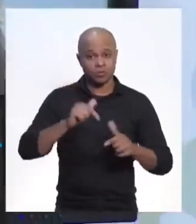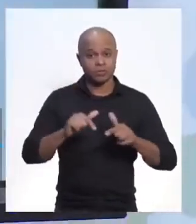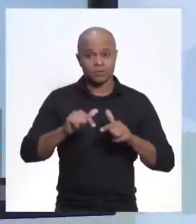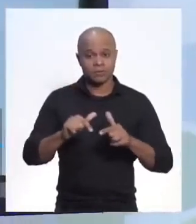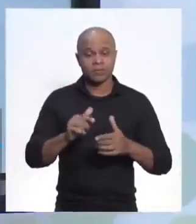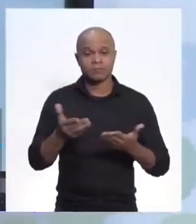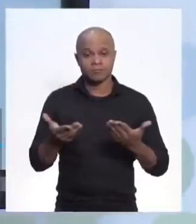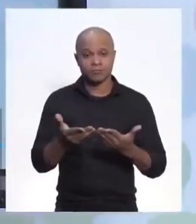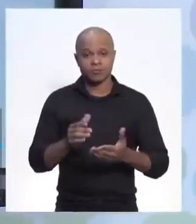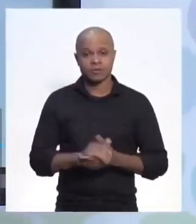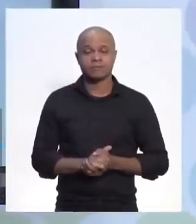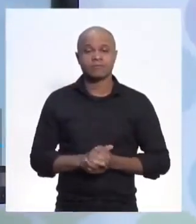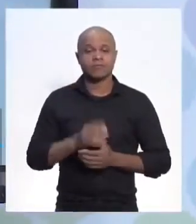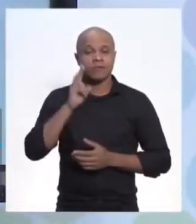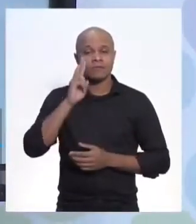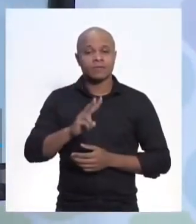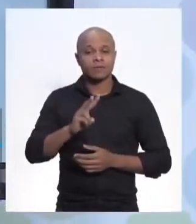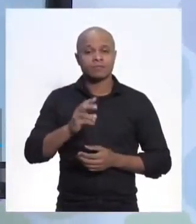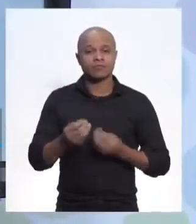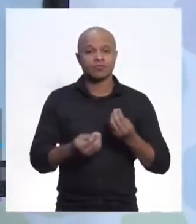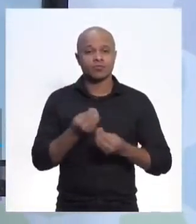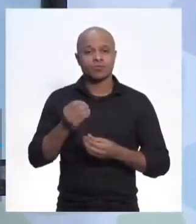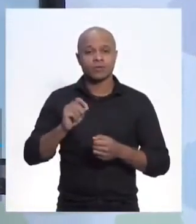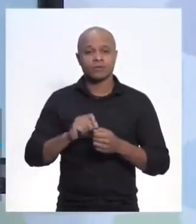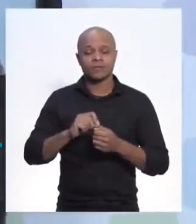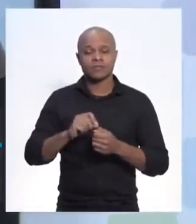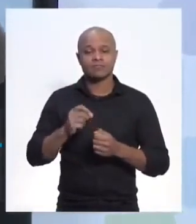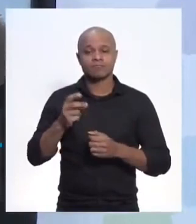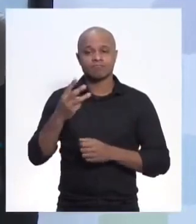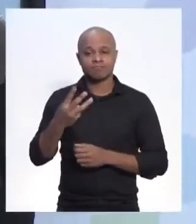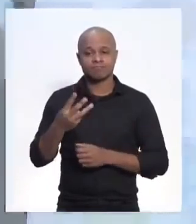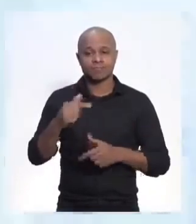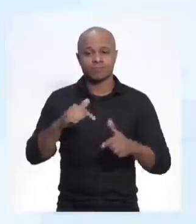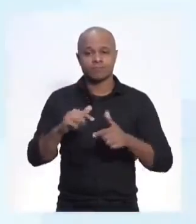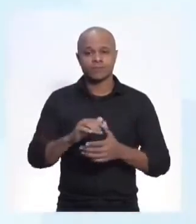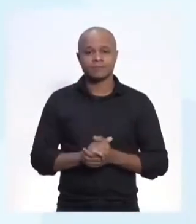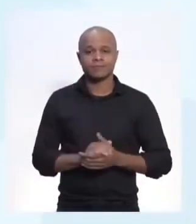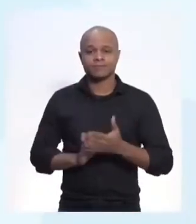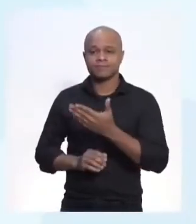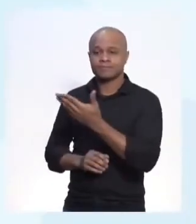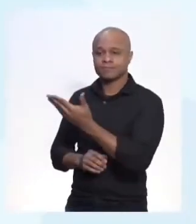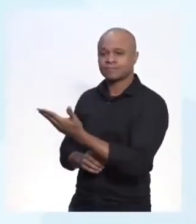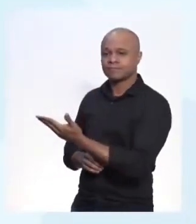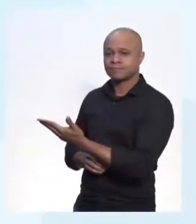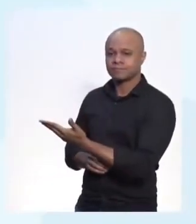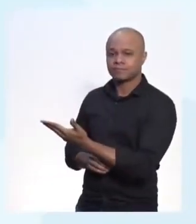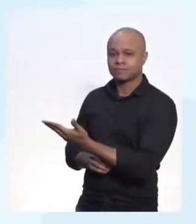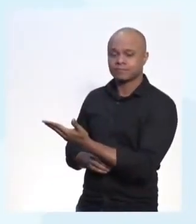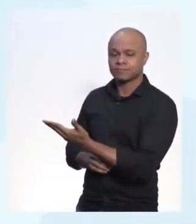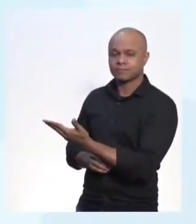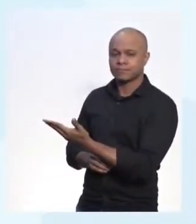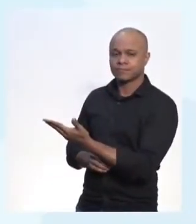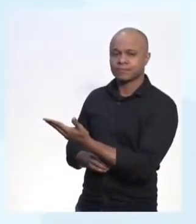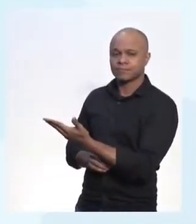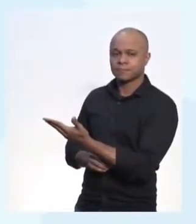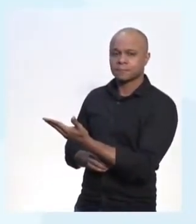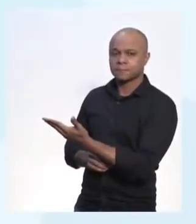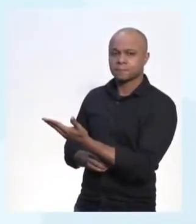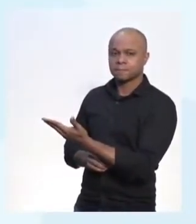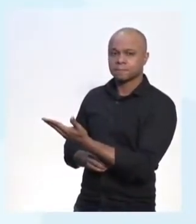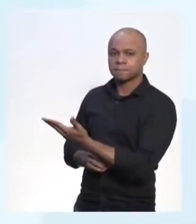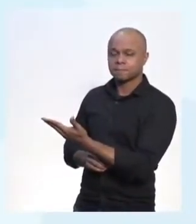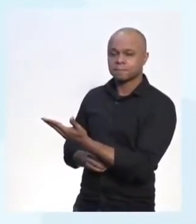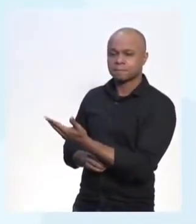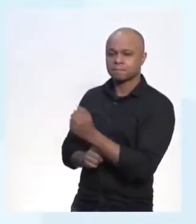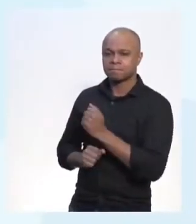atividade. Vamos, então, para a próxima atividade. Atividade 3, por favor, pode colocar eles na tela aí. Isso. O que é essa atividade 3?